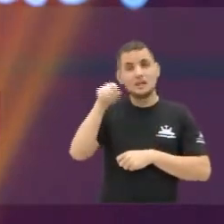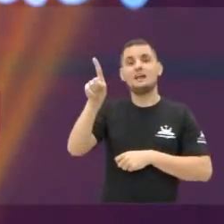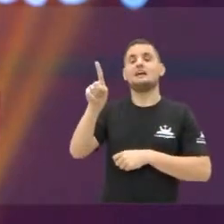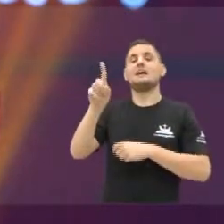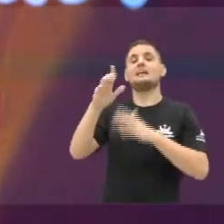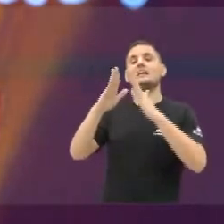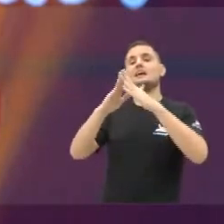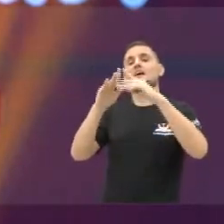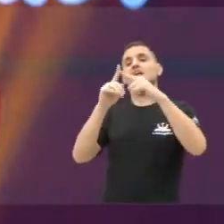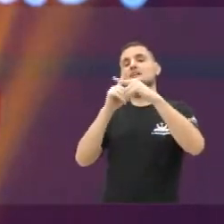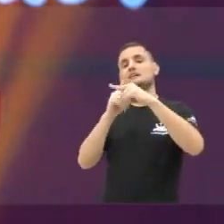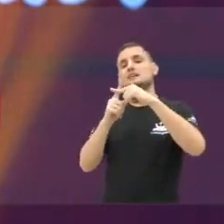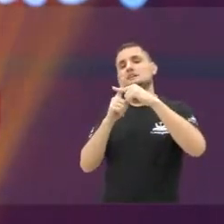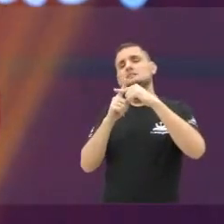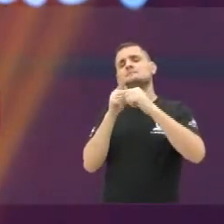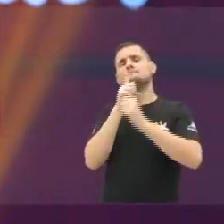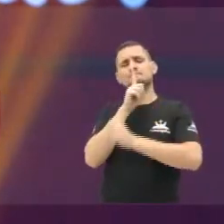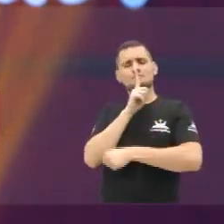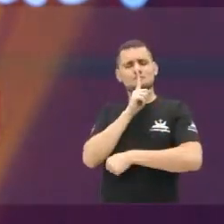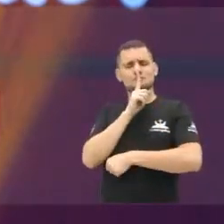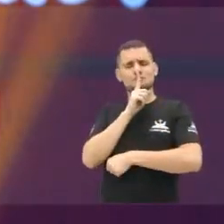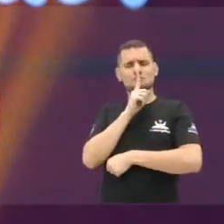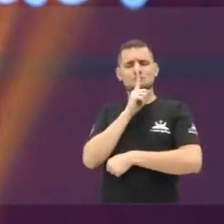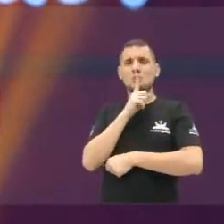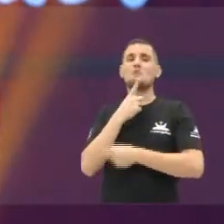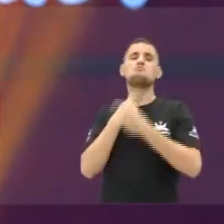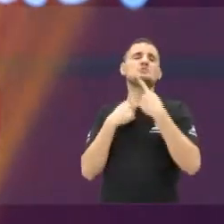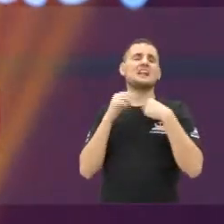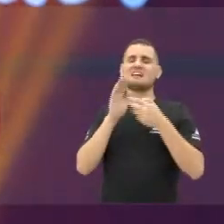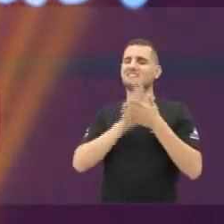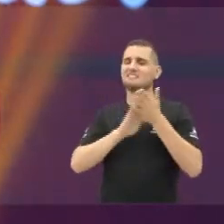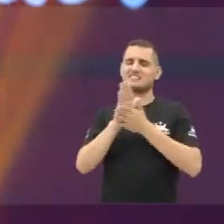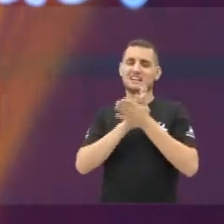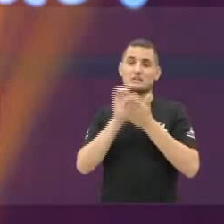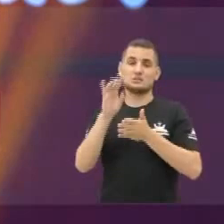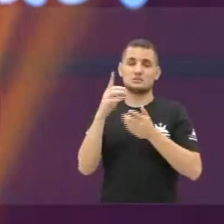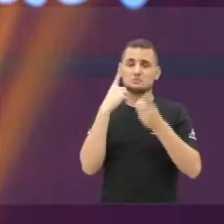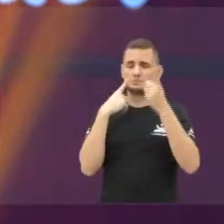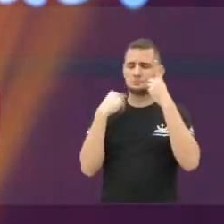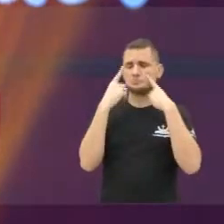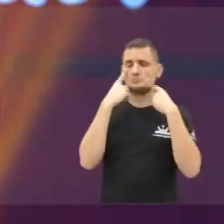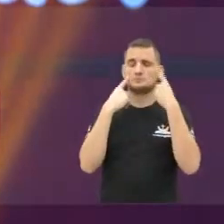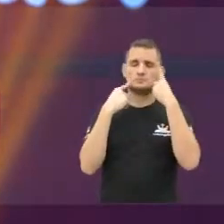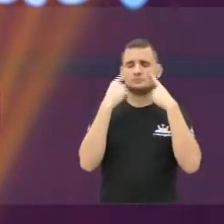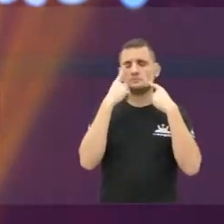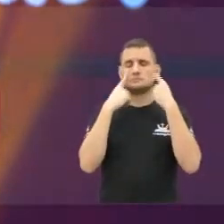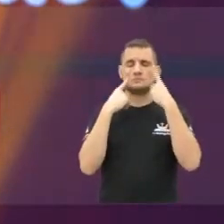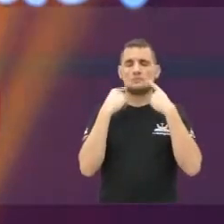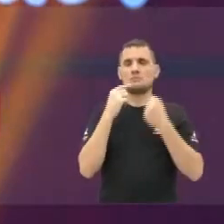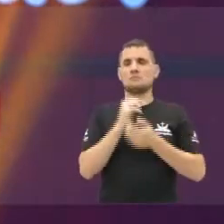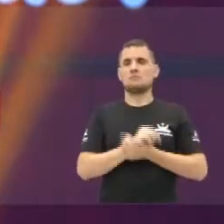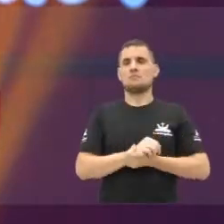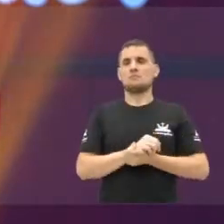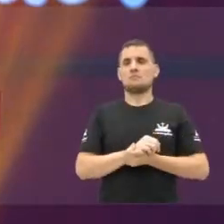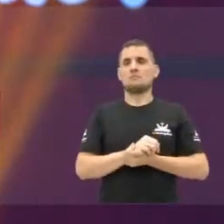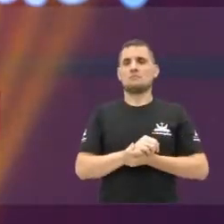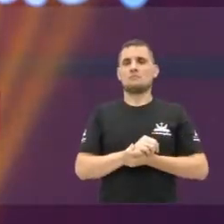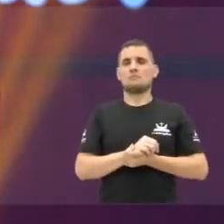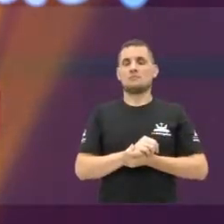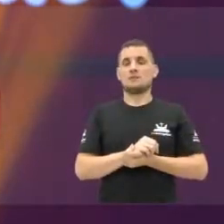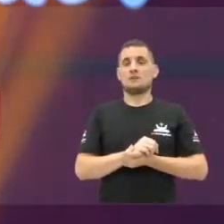quietinho, não dava vontade de falar nada, só chorar. Ele só dizia: